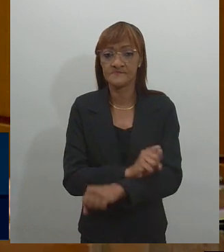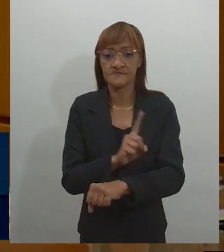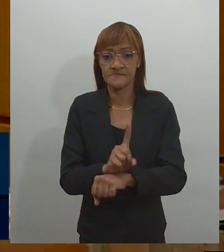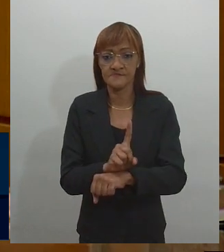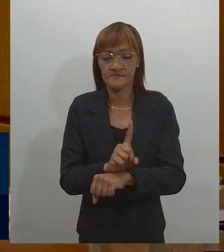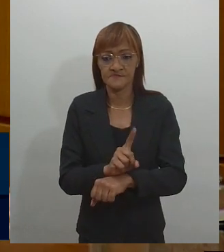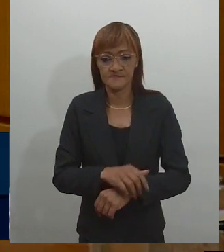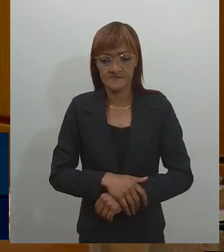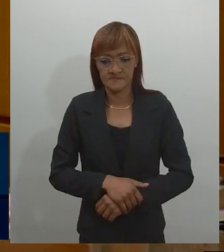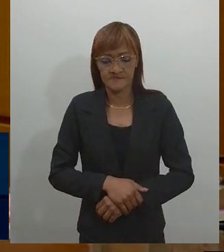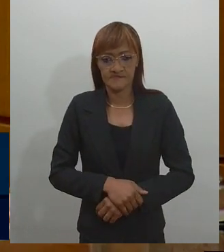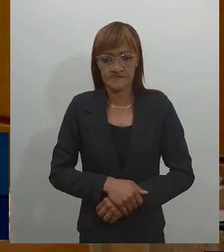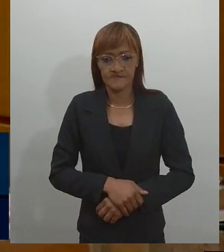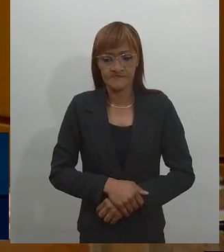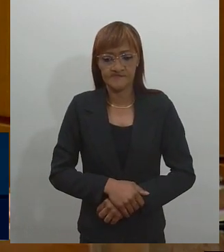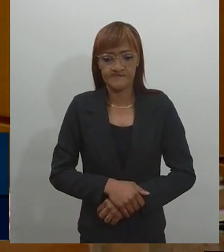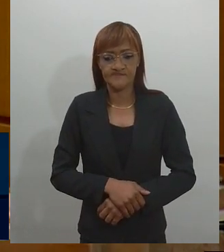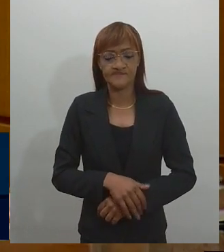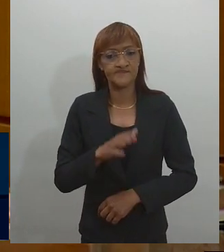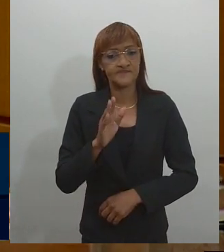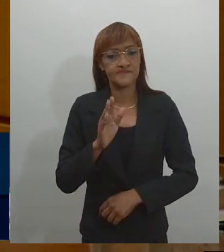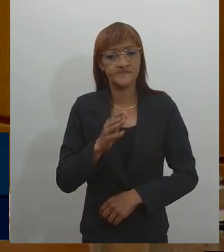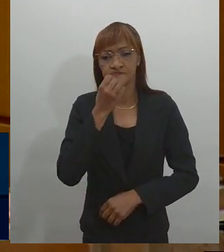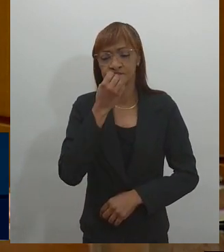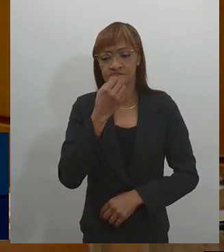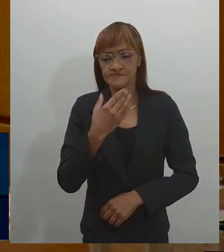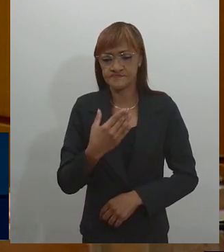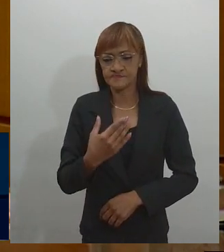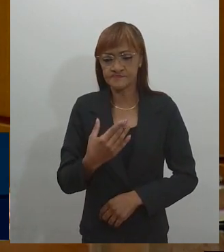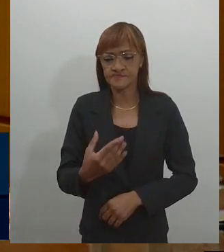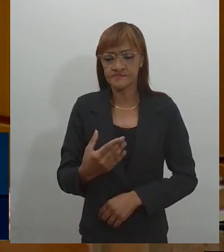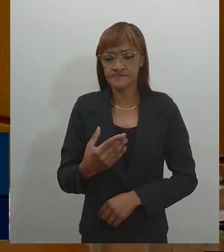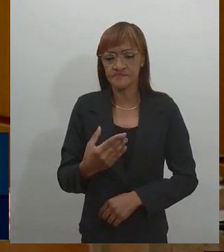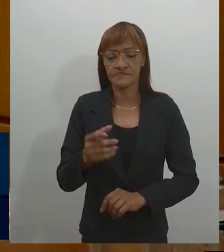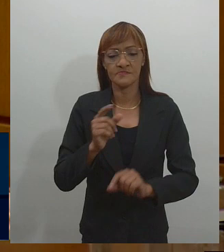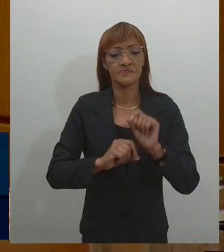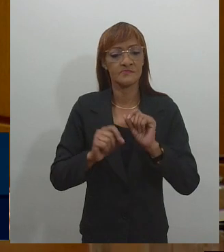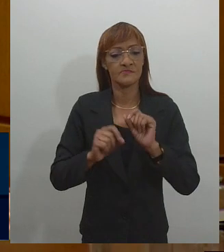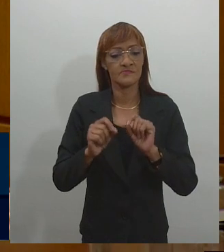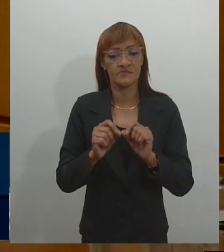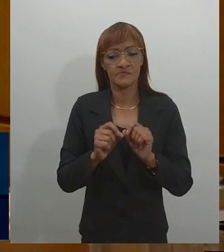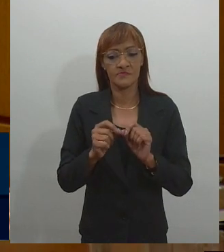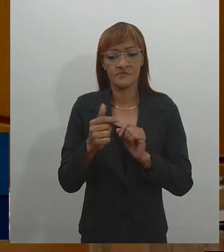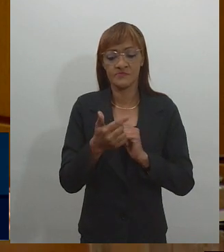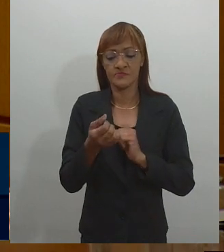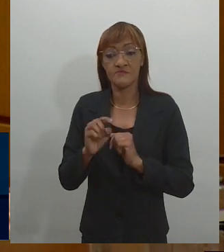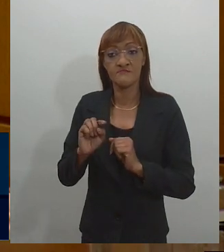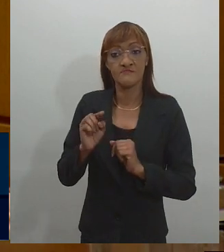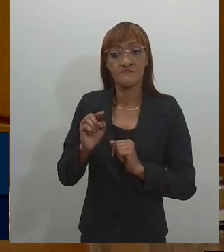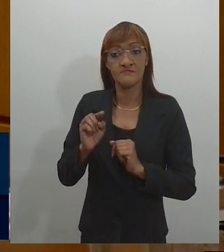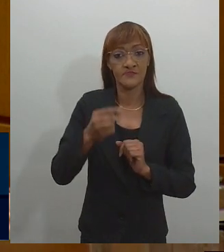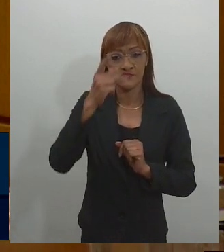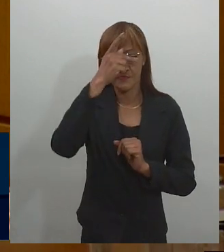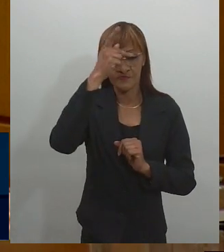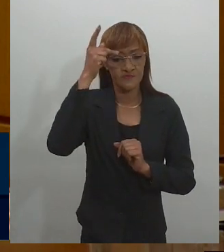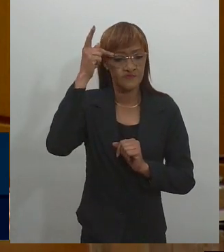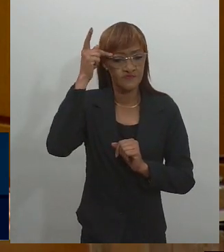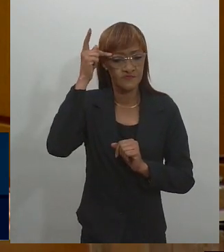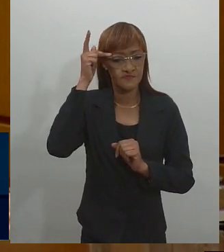iniciais falam de 26 mil pessoas nas ruas, comemorando